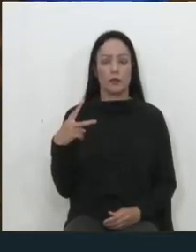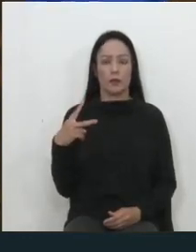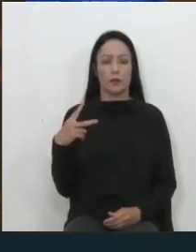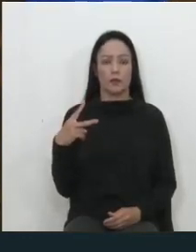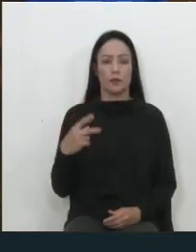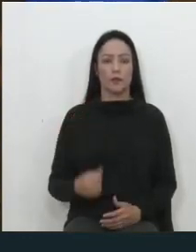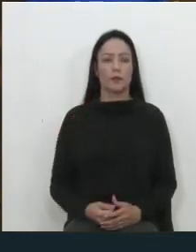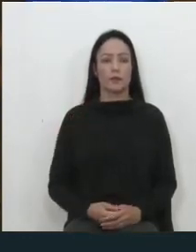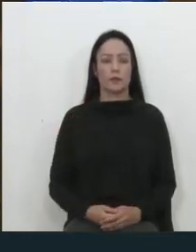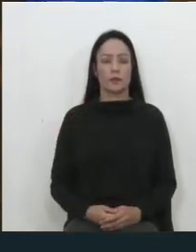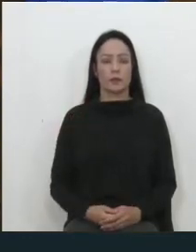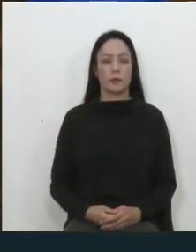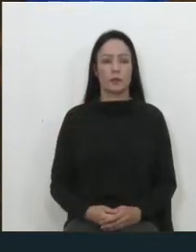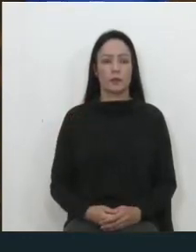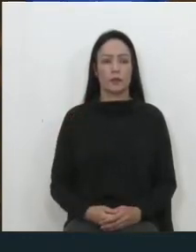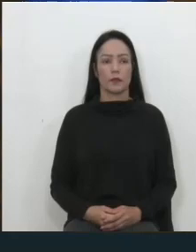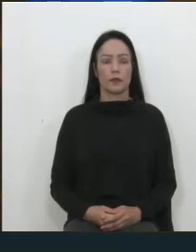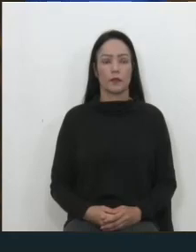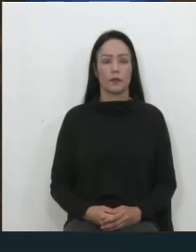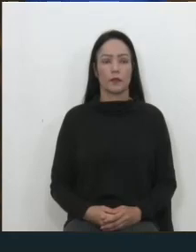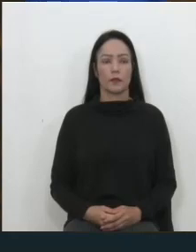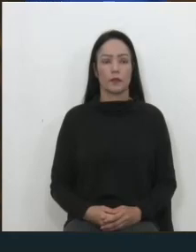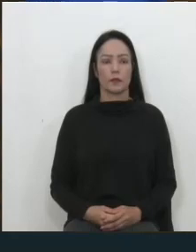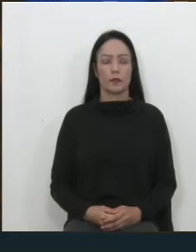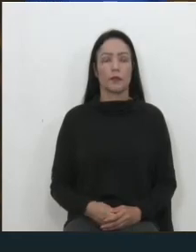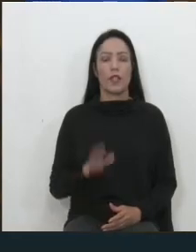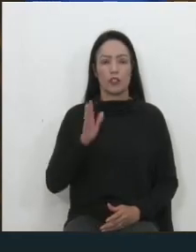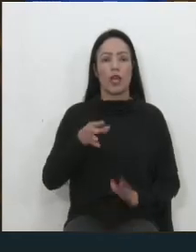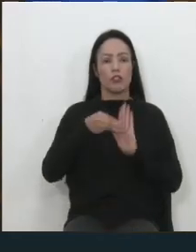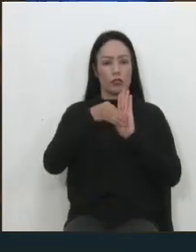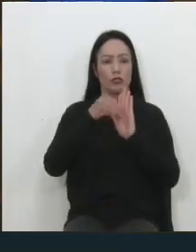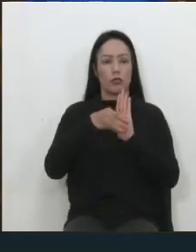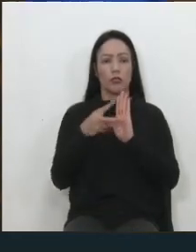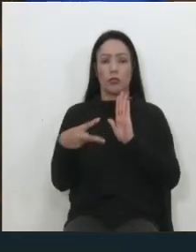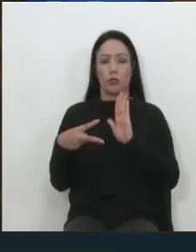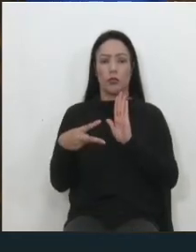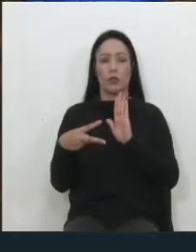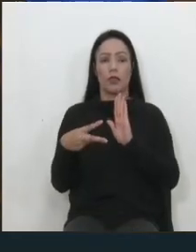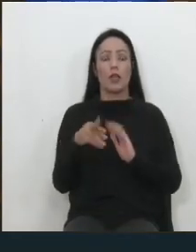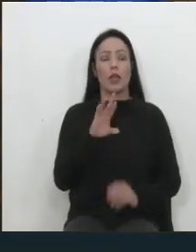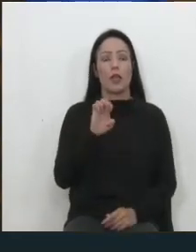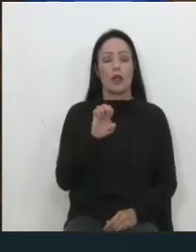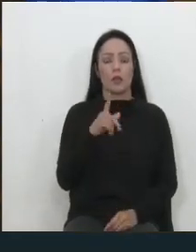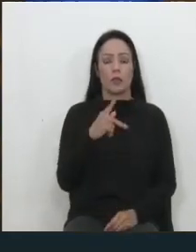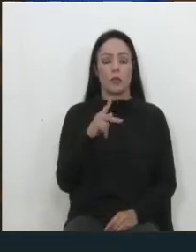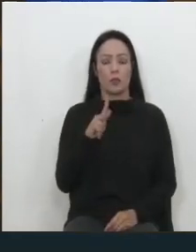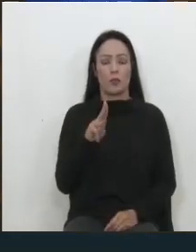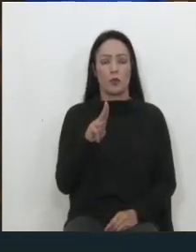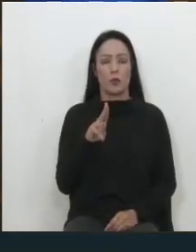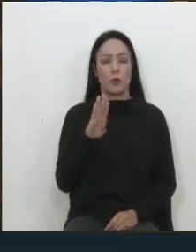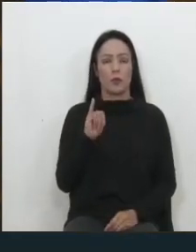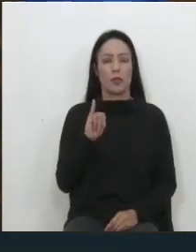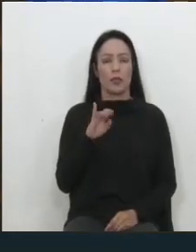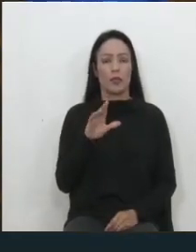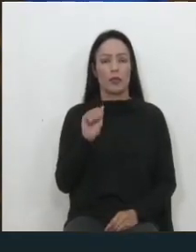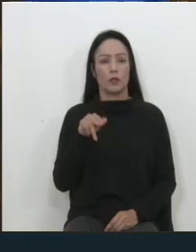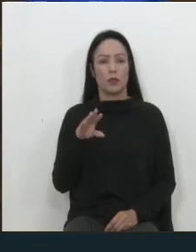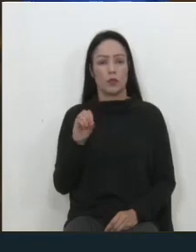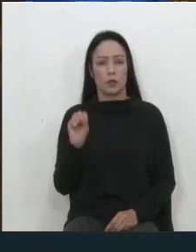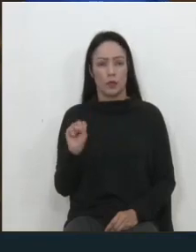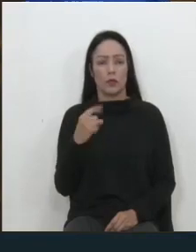Romildo Santos e doutor Alexandre Dentista, também já indicado, Republicanos 1, DC